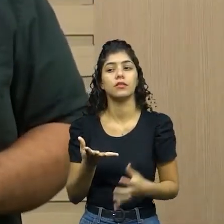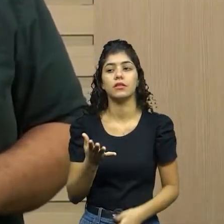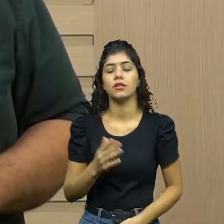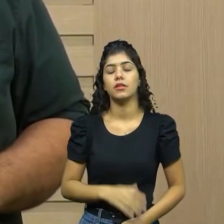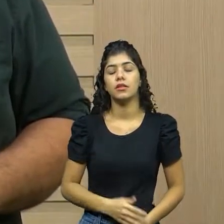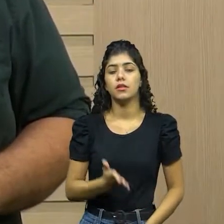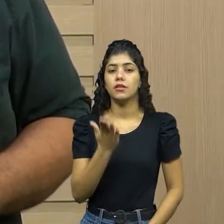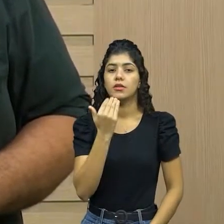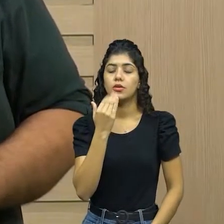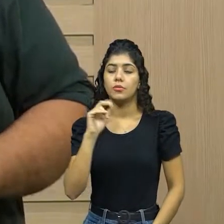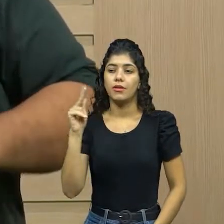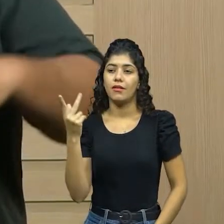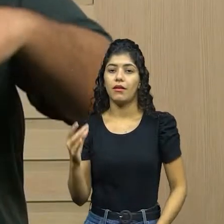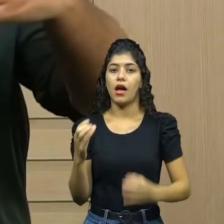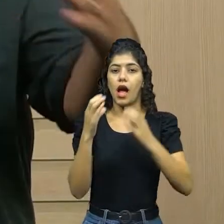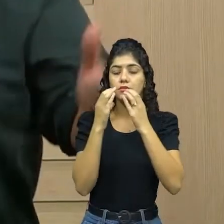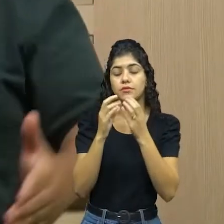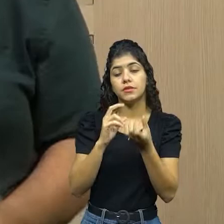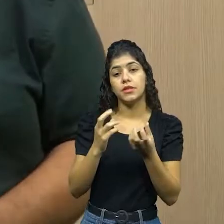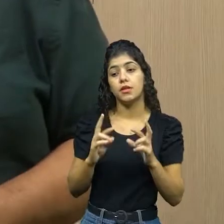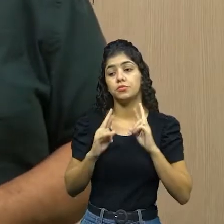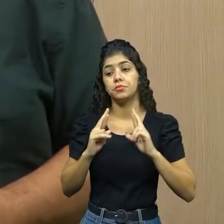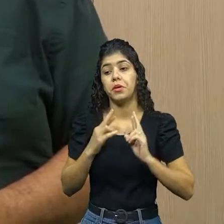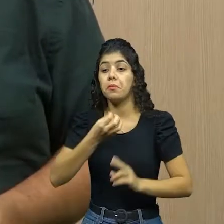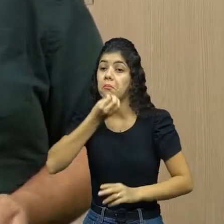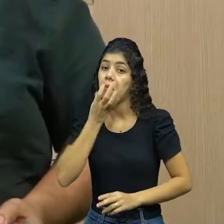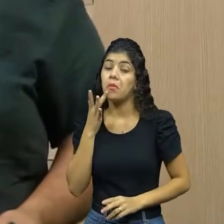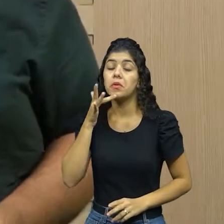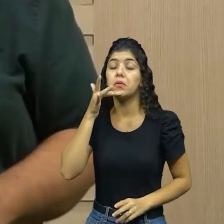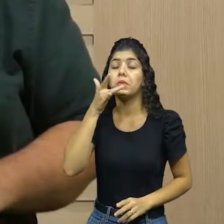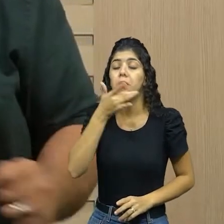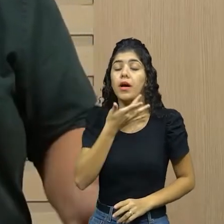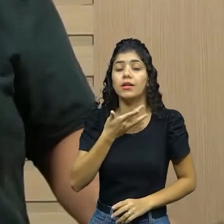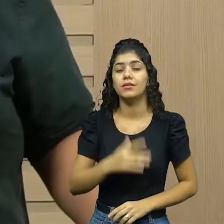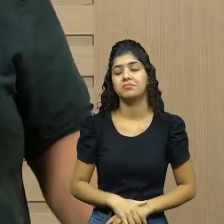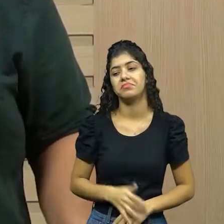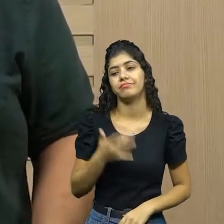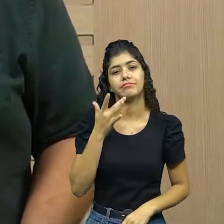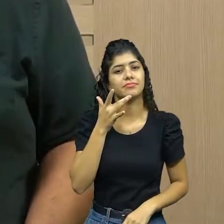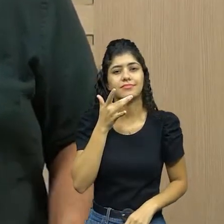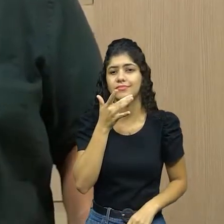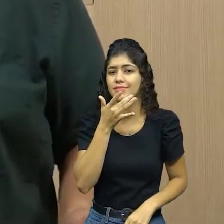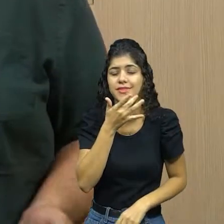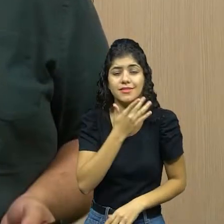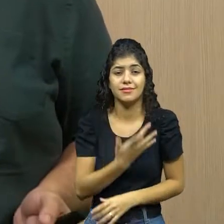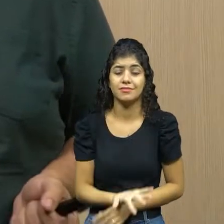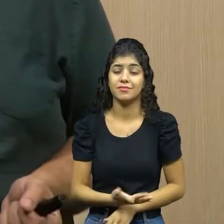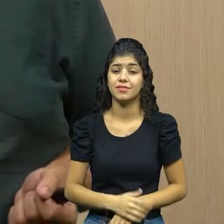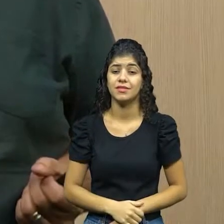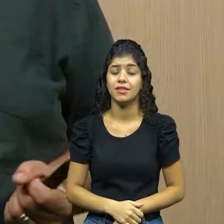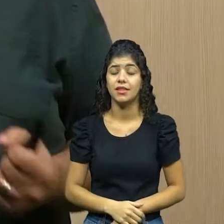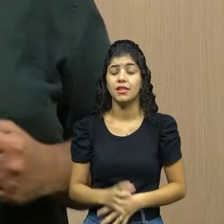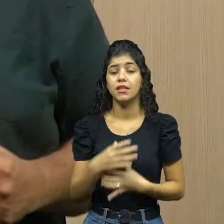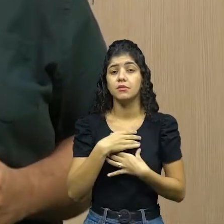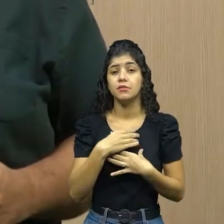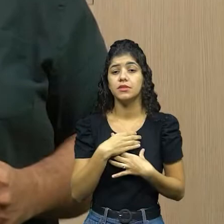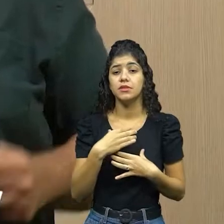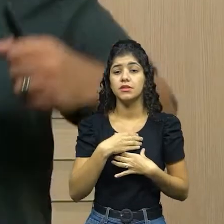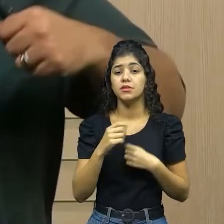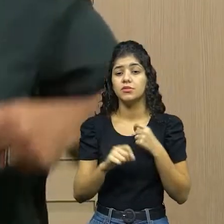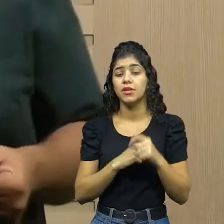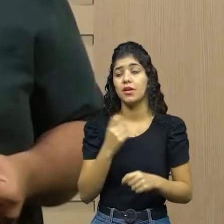um sanduíche, eu espero que aquele sanduíche seja muito bom. Se aquele sanduíche não for bom, eu me